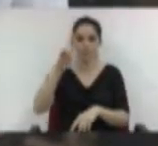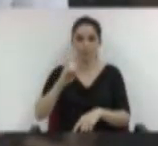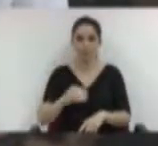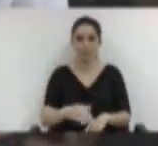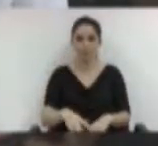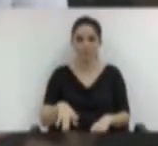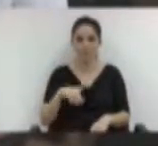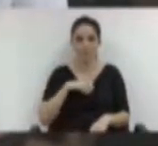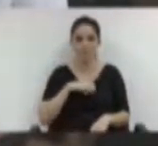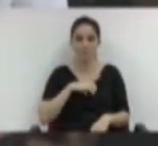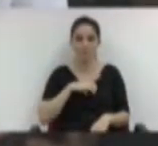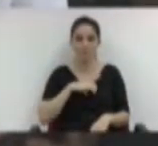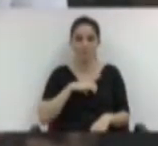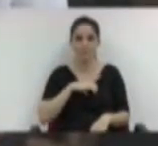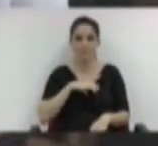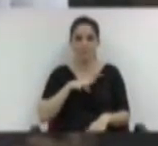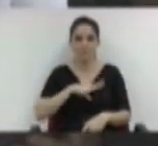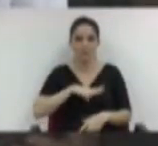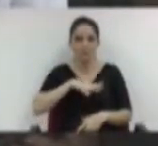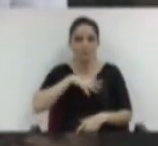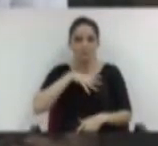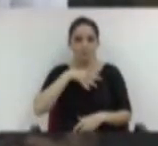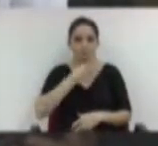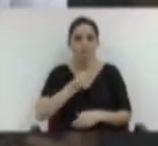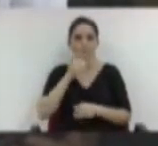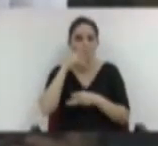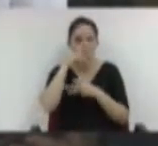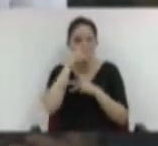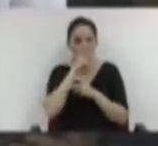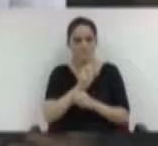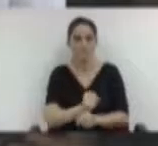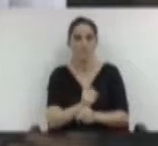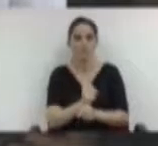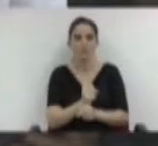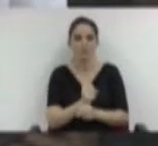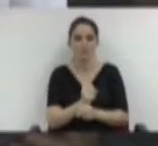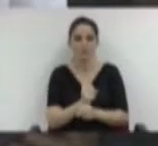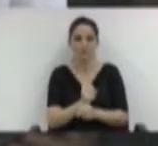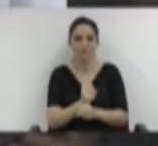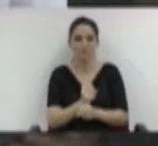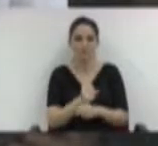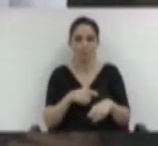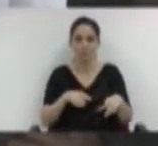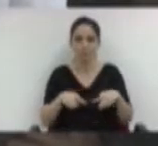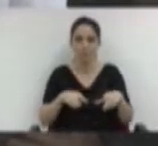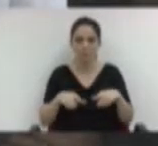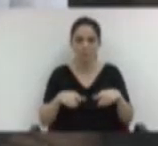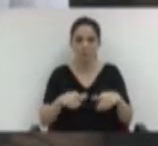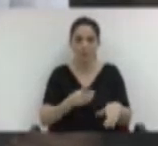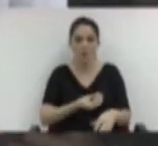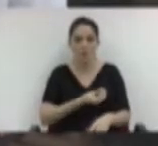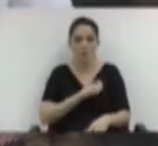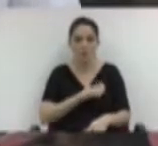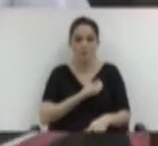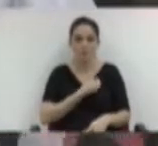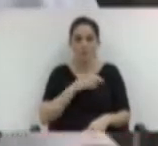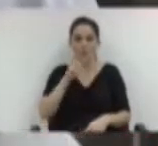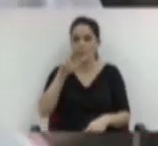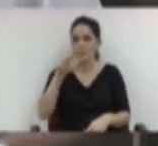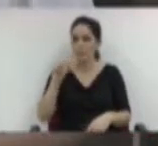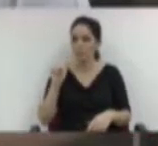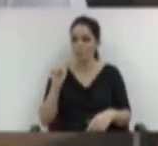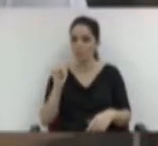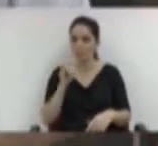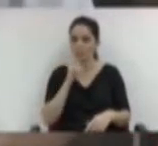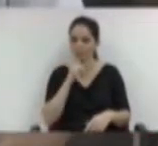como asas, como águias, correrão e não se cansarão, caminharão e não se fadigarão.